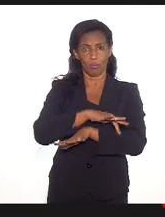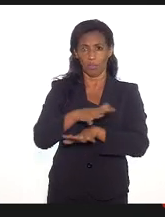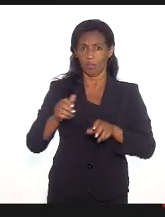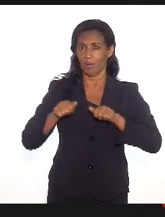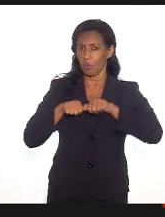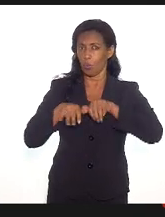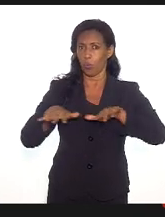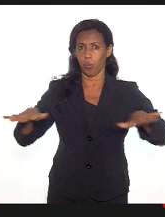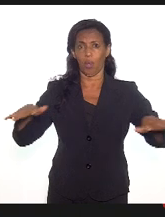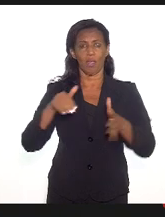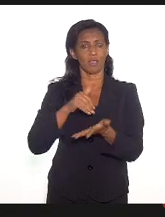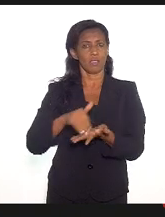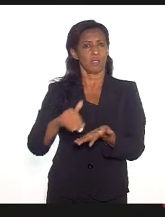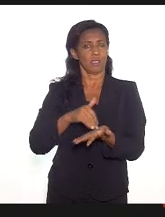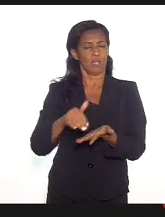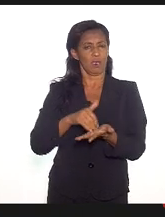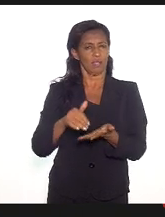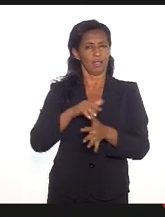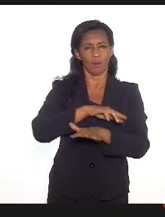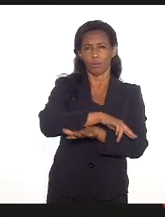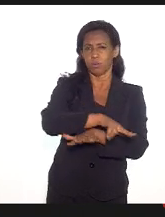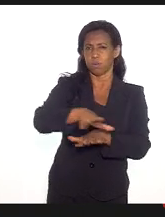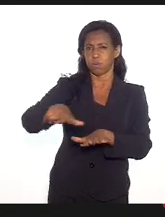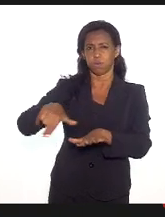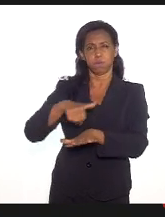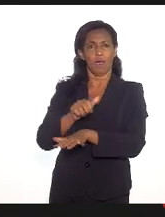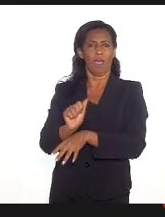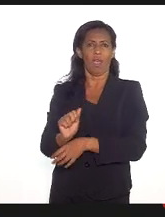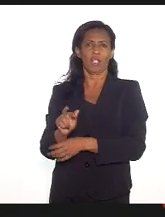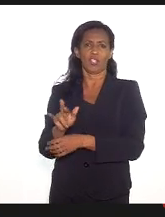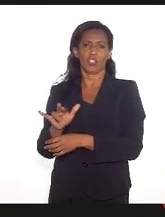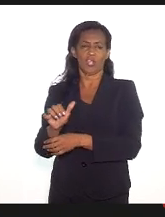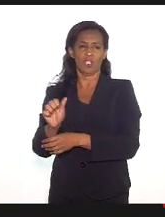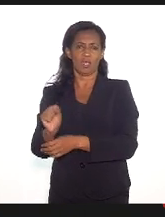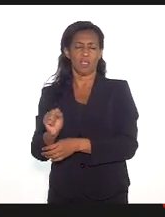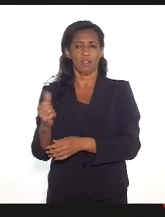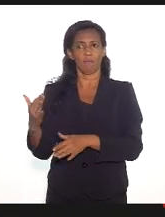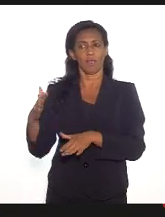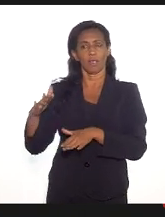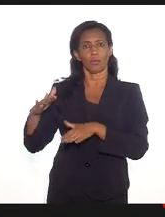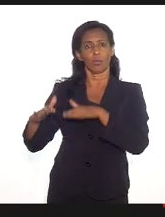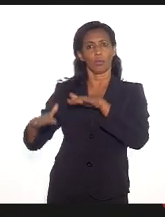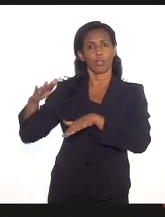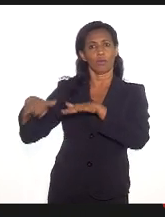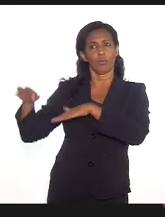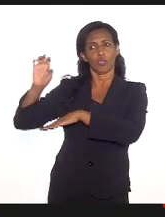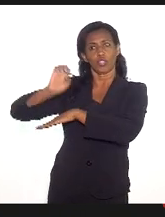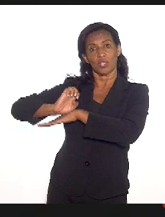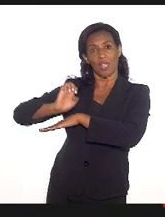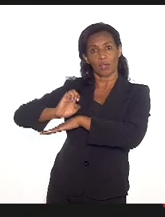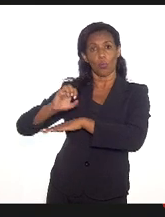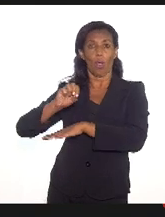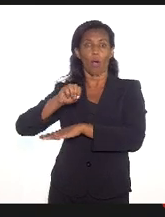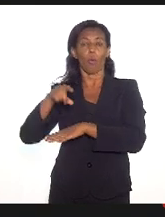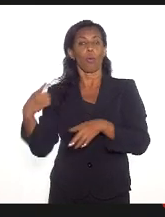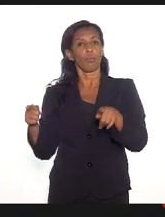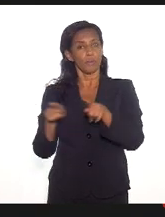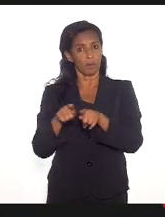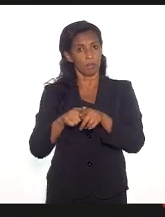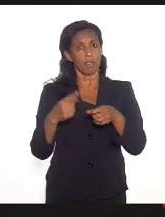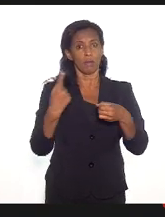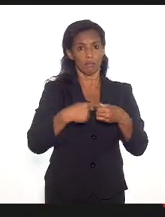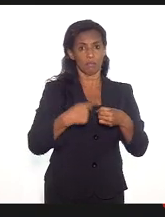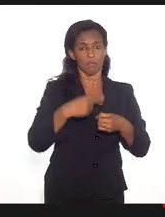diversas secretarias, diversas agências, tanto no nível estadual como no nível municipal. Como